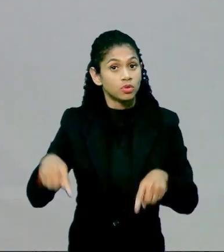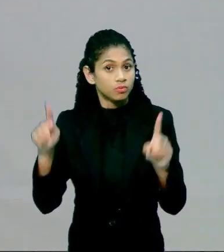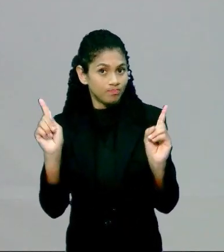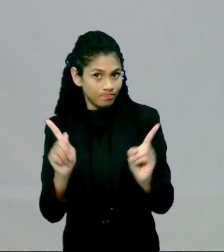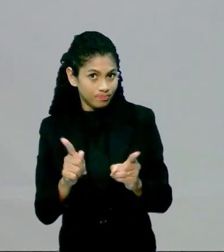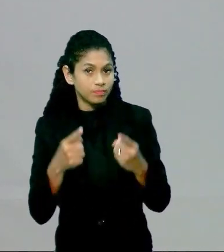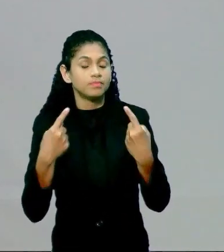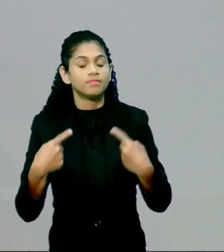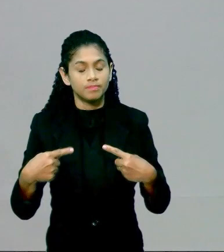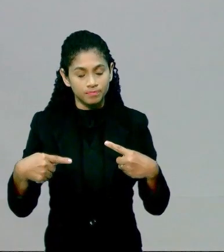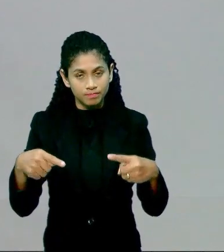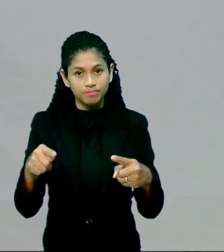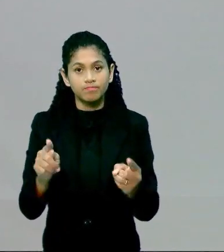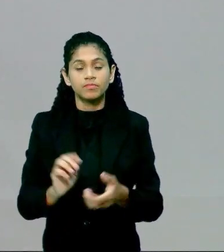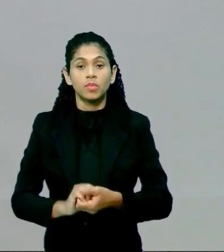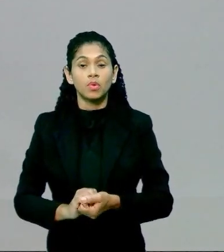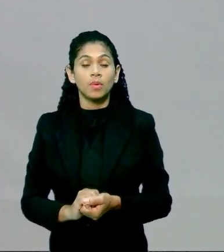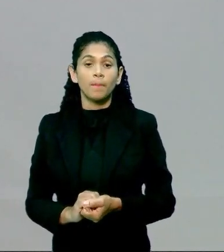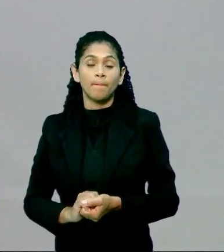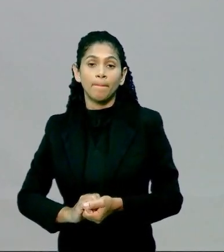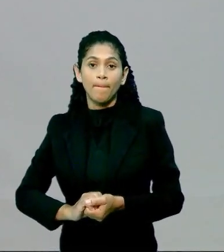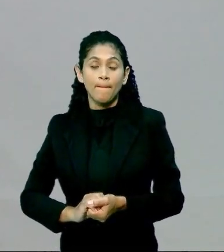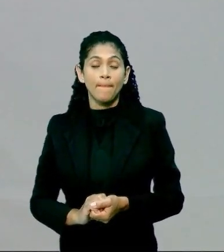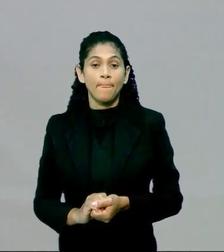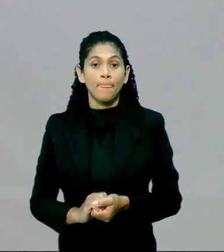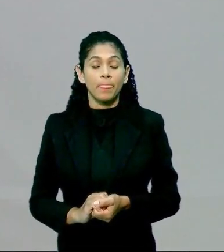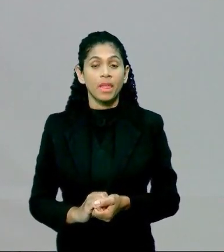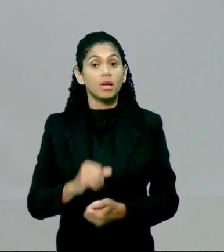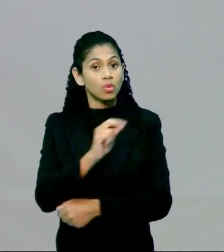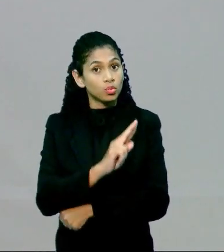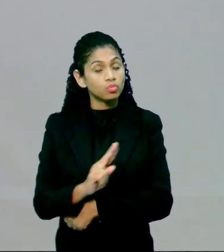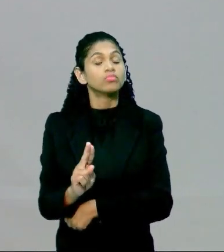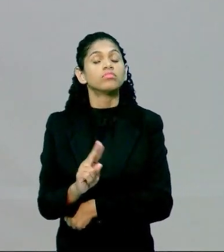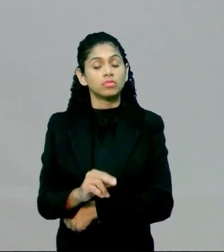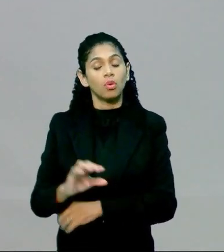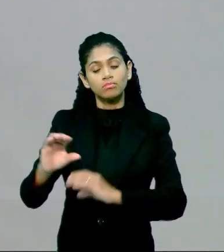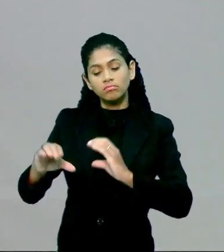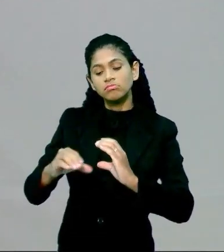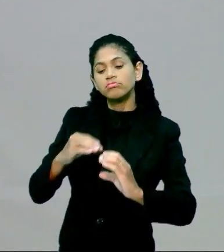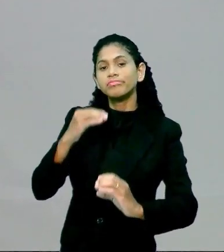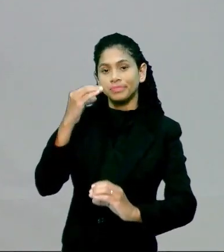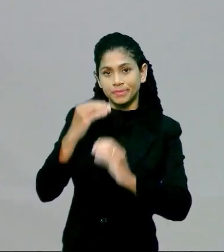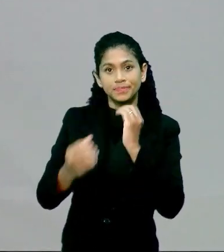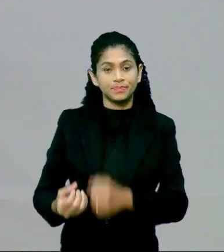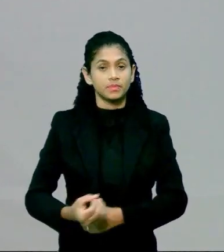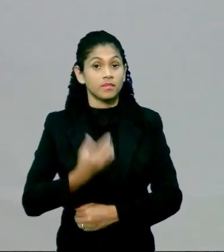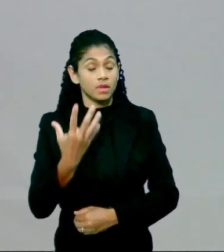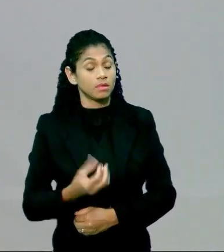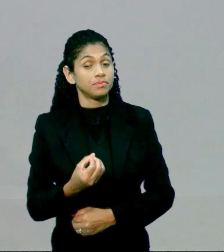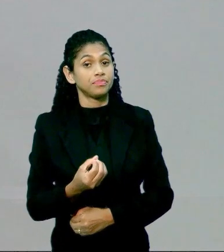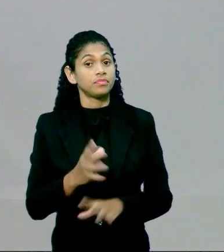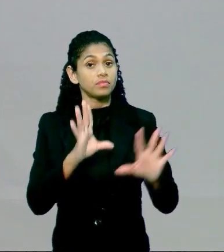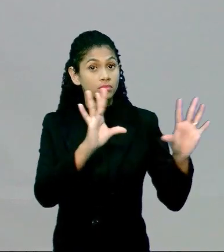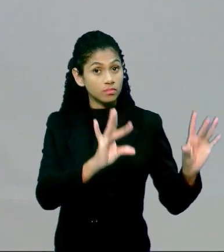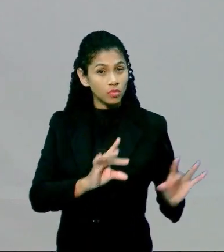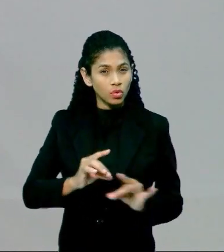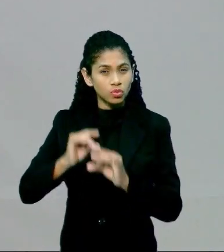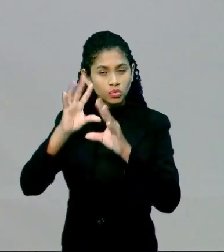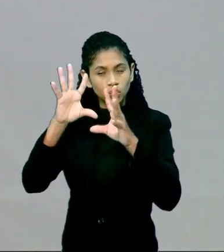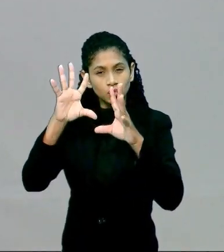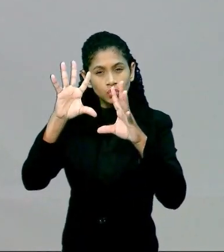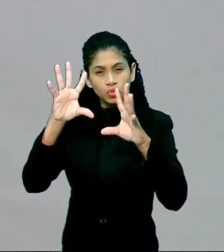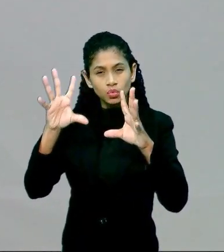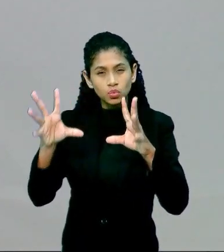por isso, são chamadas de cantigas trovadorescas. E aí eu trouxe aqui só um resumo dessas cantigas, porque nós teremos uma